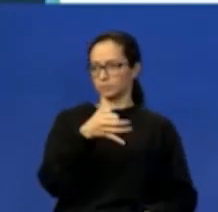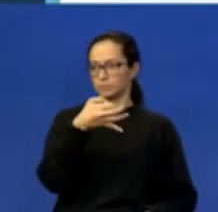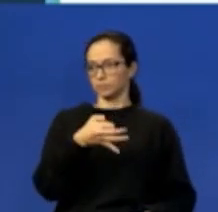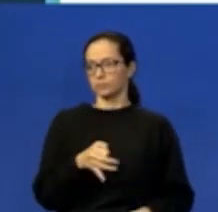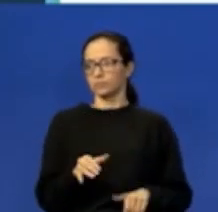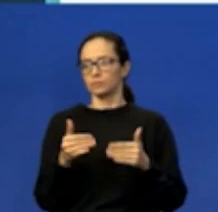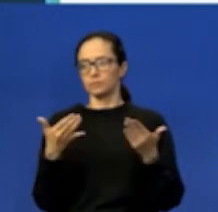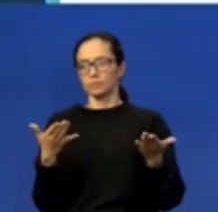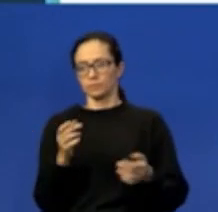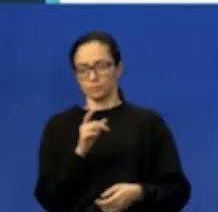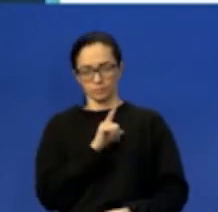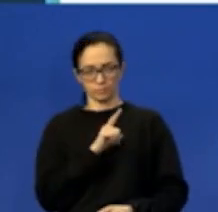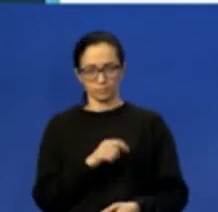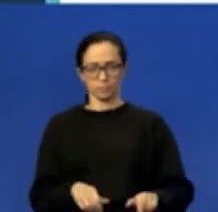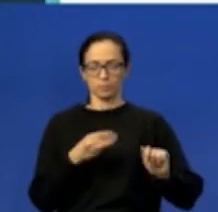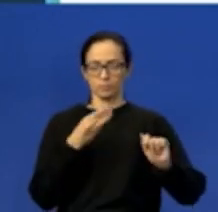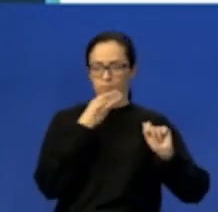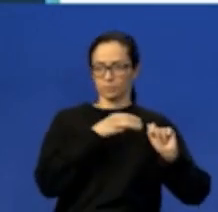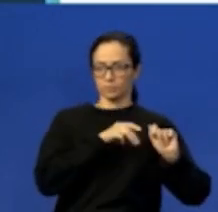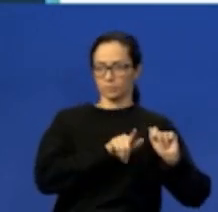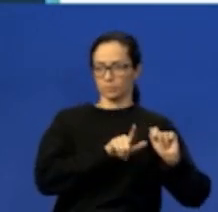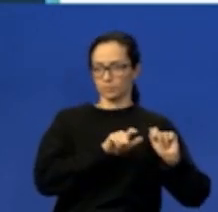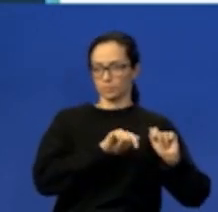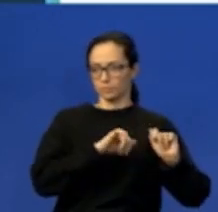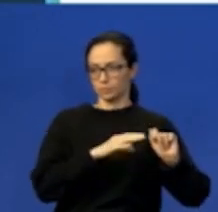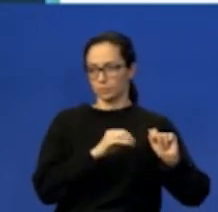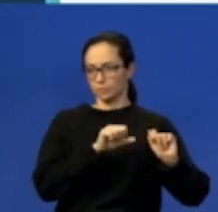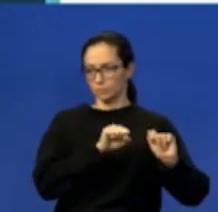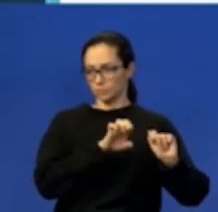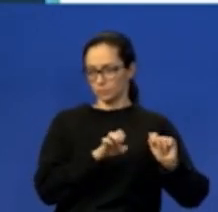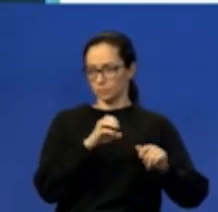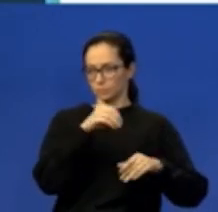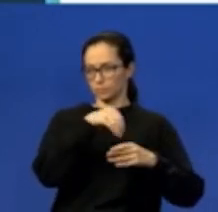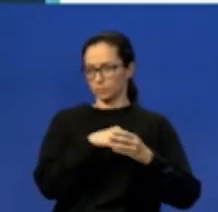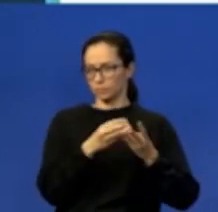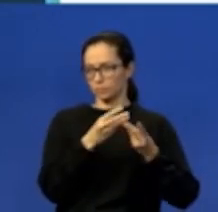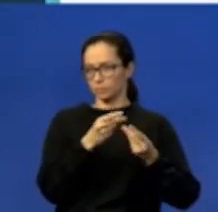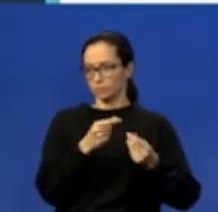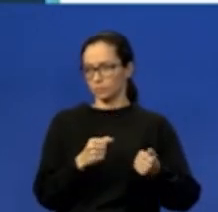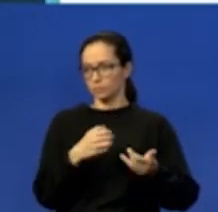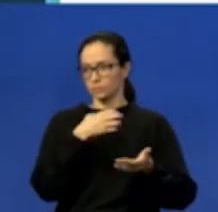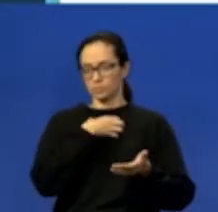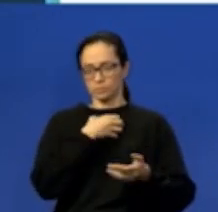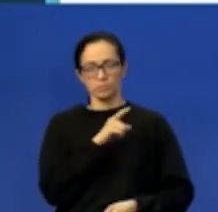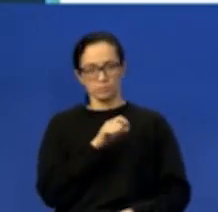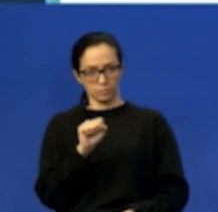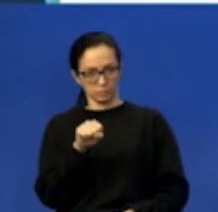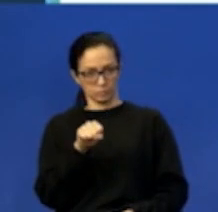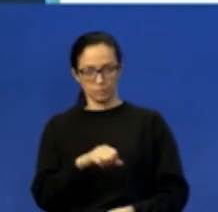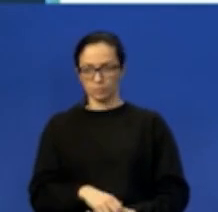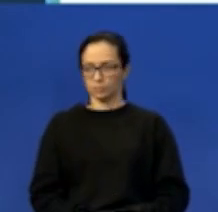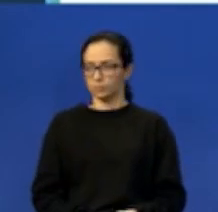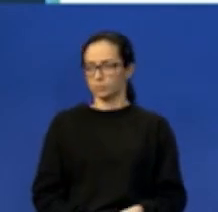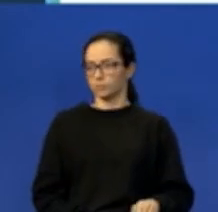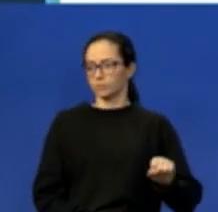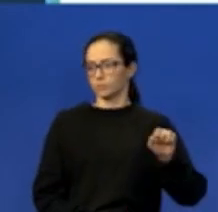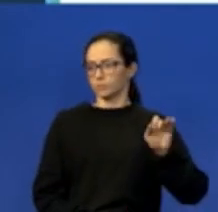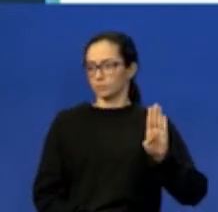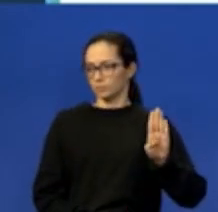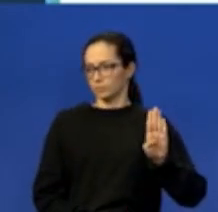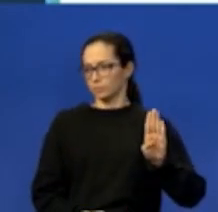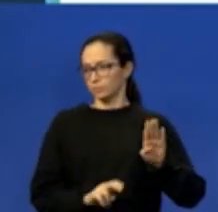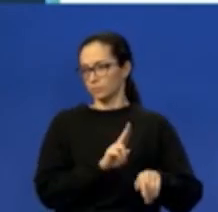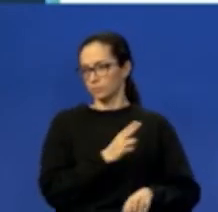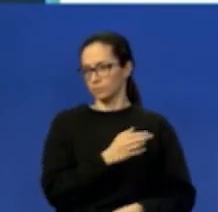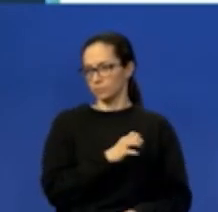na sequência a alternativa correta. Letra A. Glicose e corpos cetônicos podem estar presentes na urina. Letra